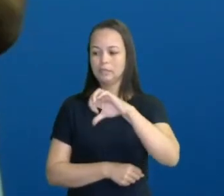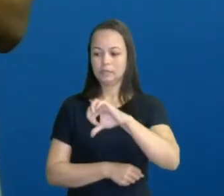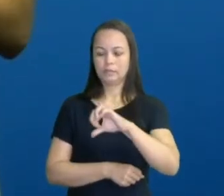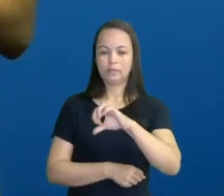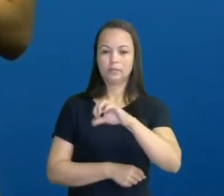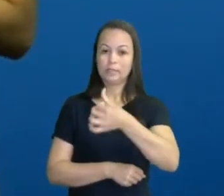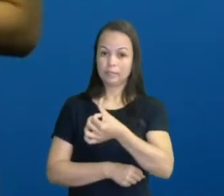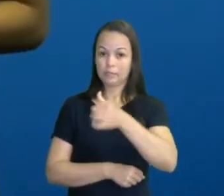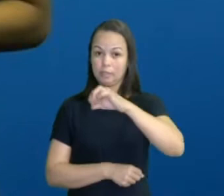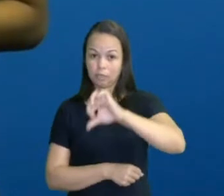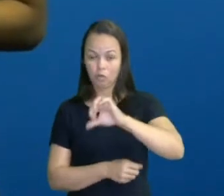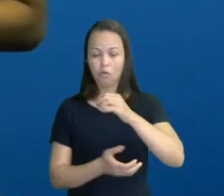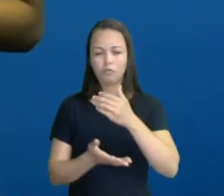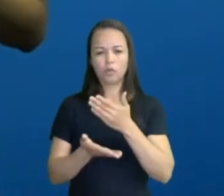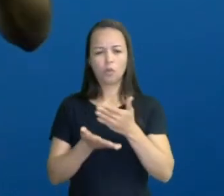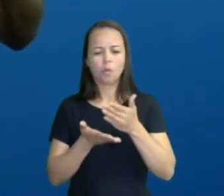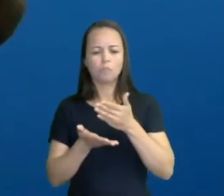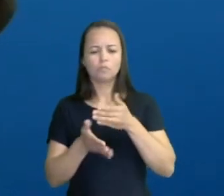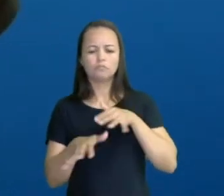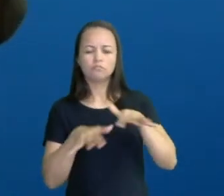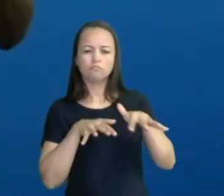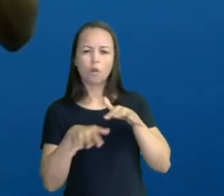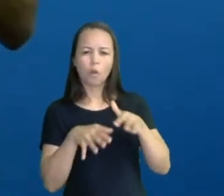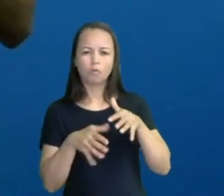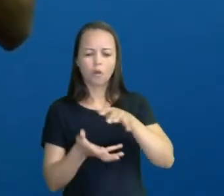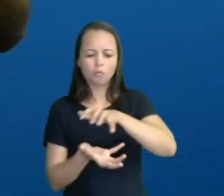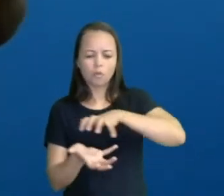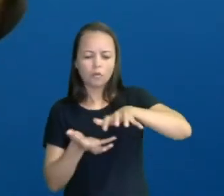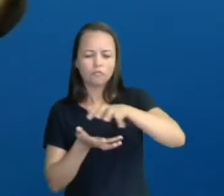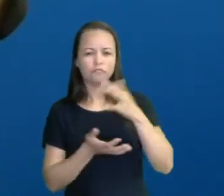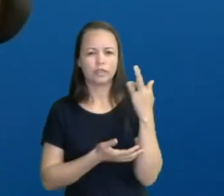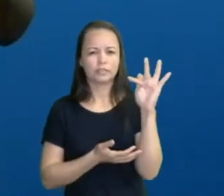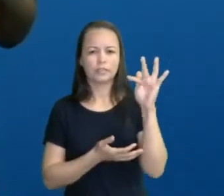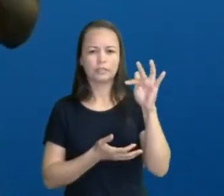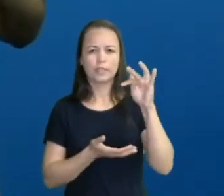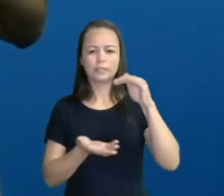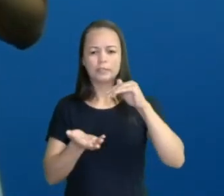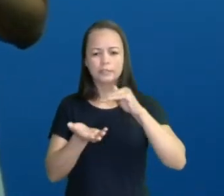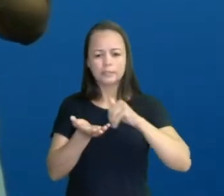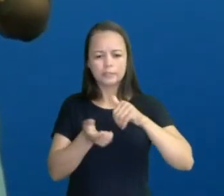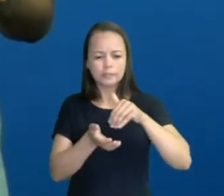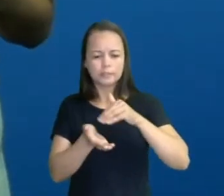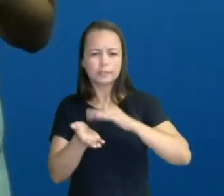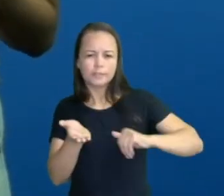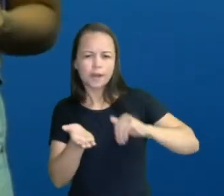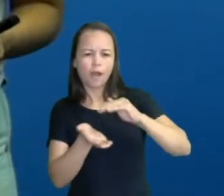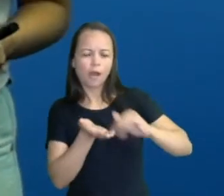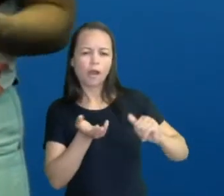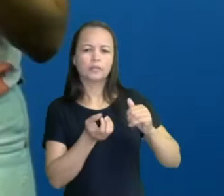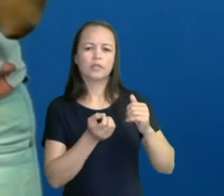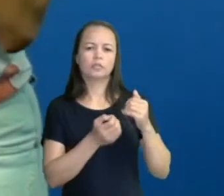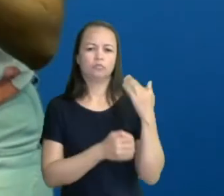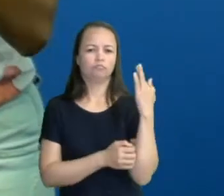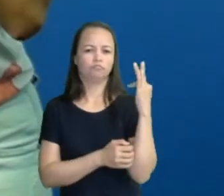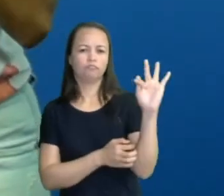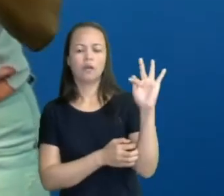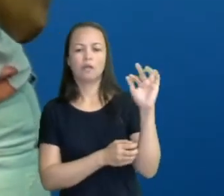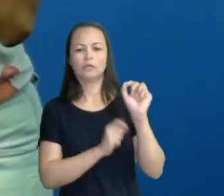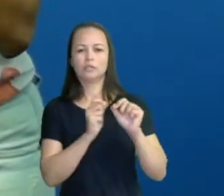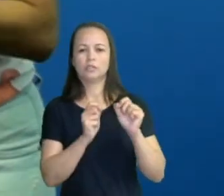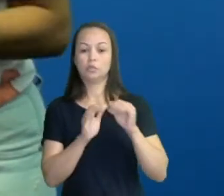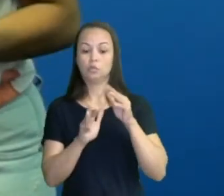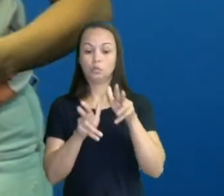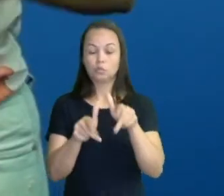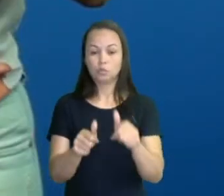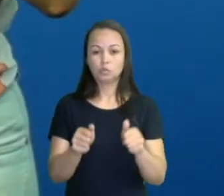aconteceu com a Revolução Francesa, de tomada, de retirada do absolutismo da França, tudo isso